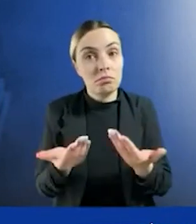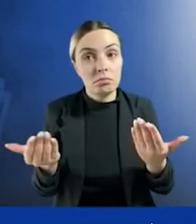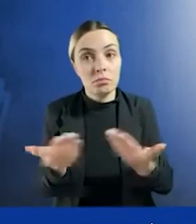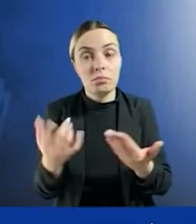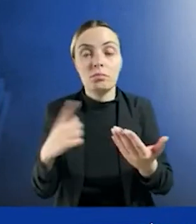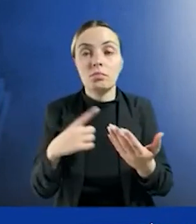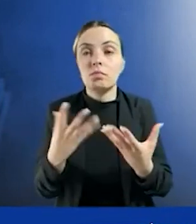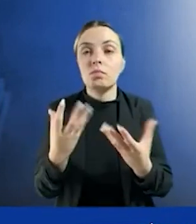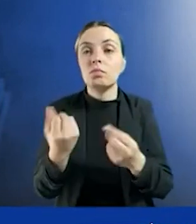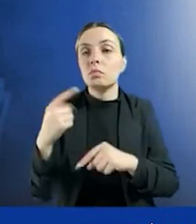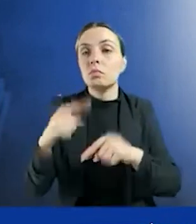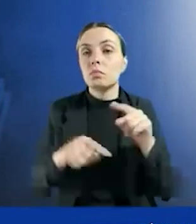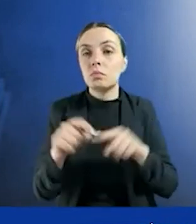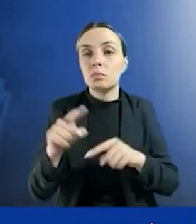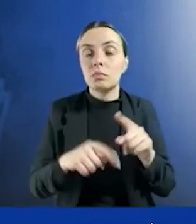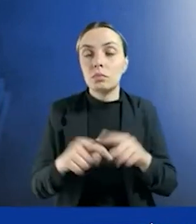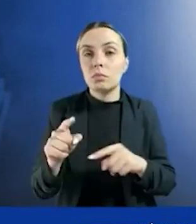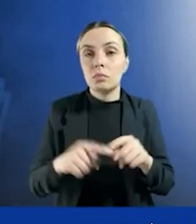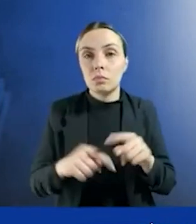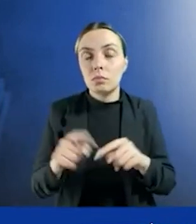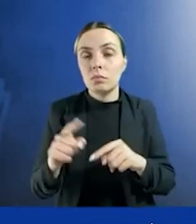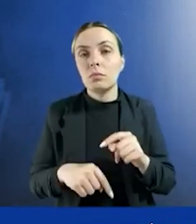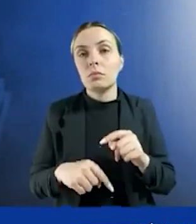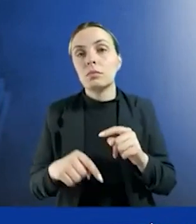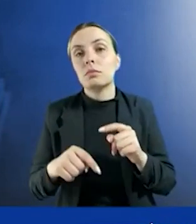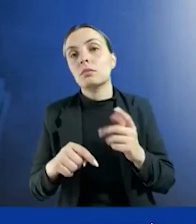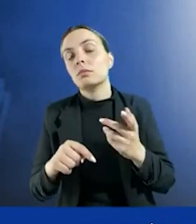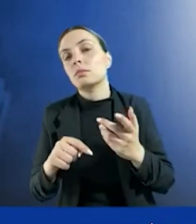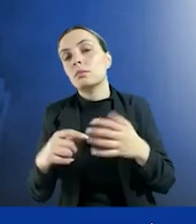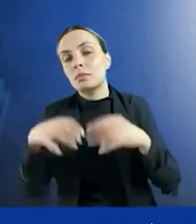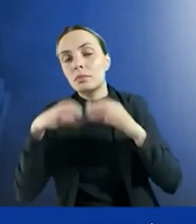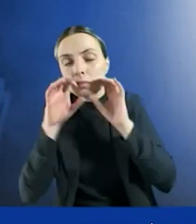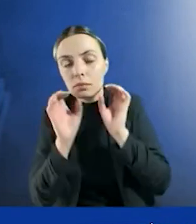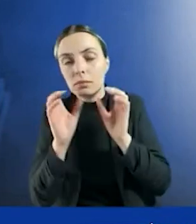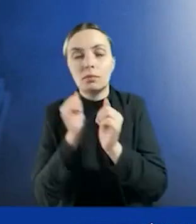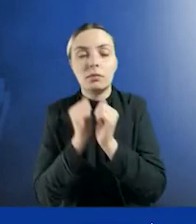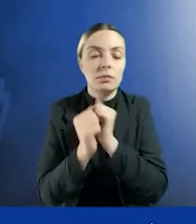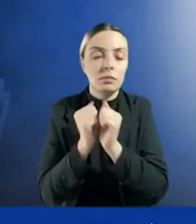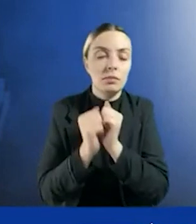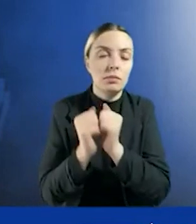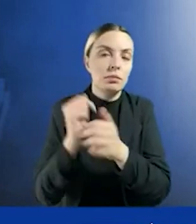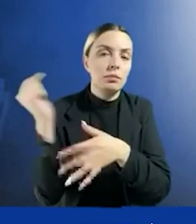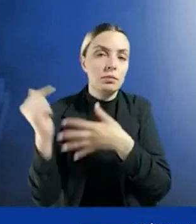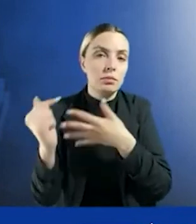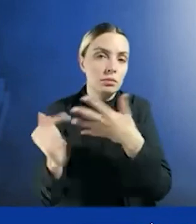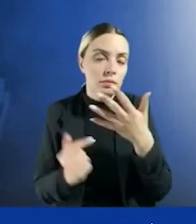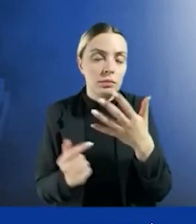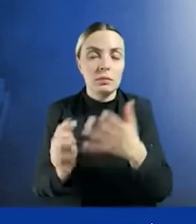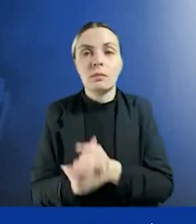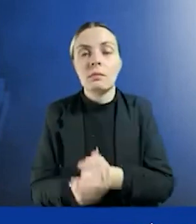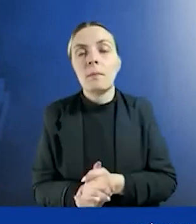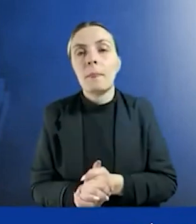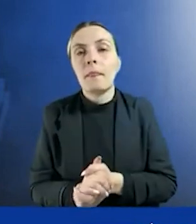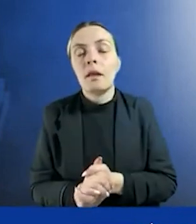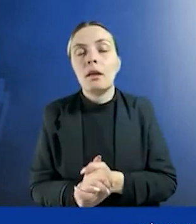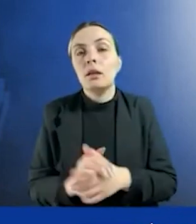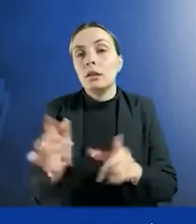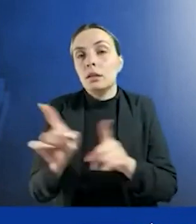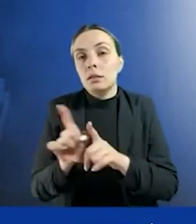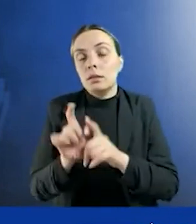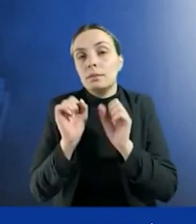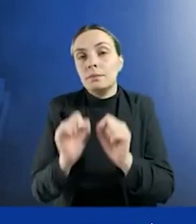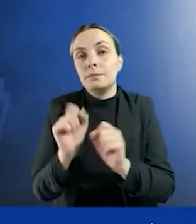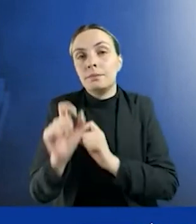produtos agrícolas como carne bovina, milho, arroz e diversos outros produtos. E também podemos